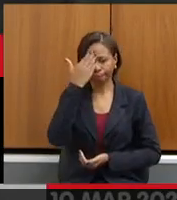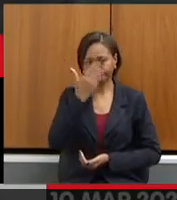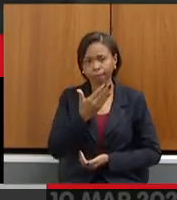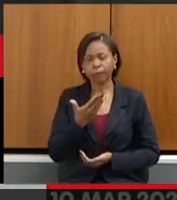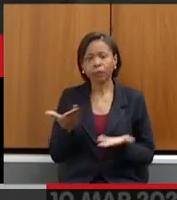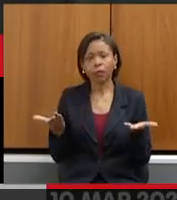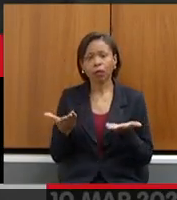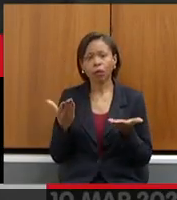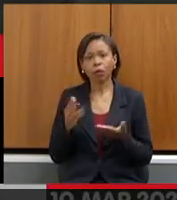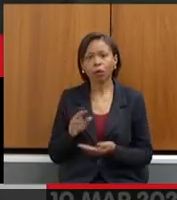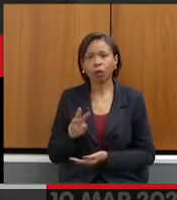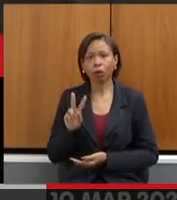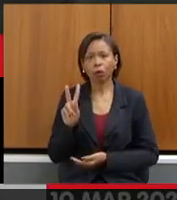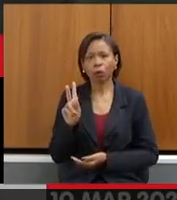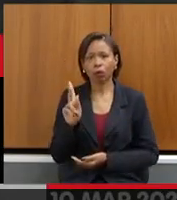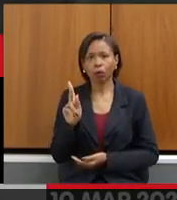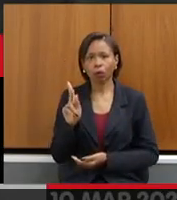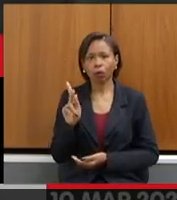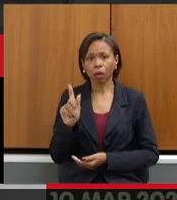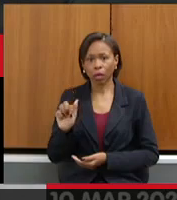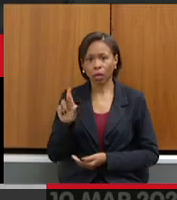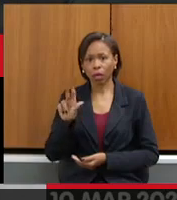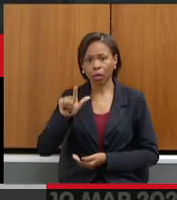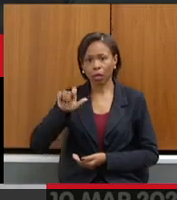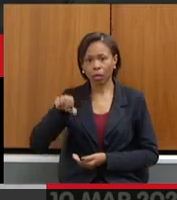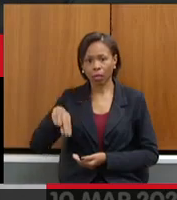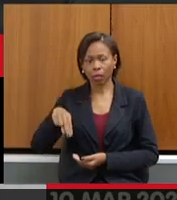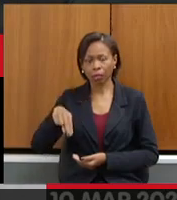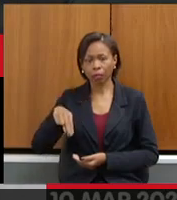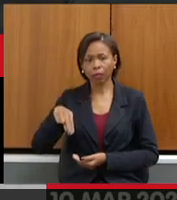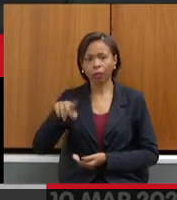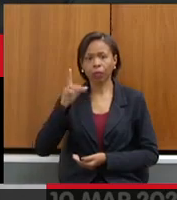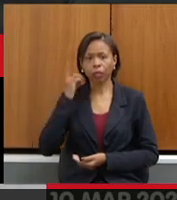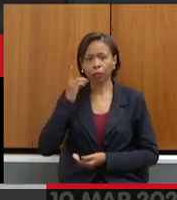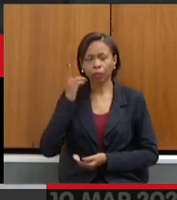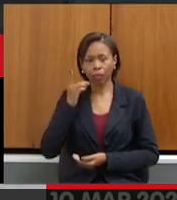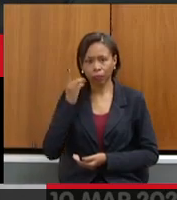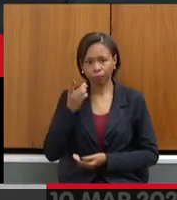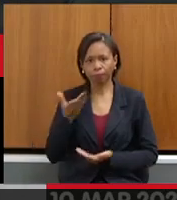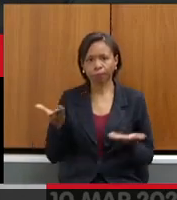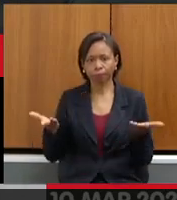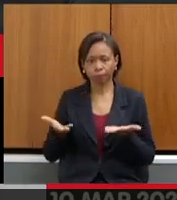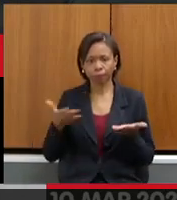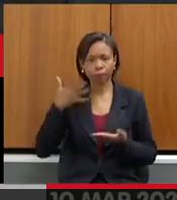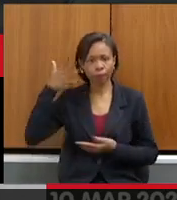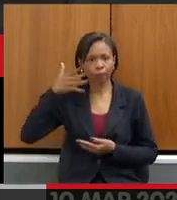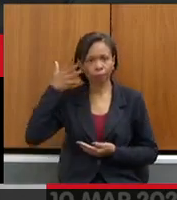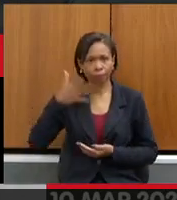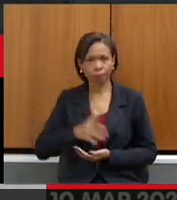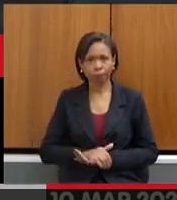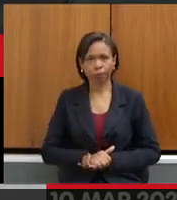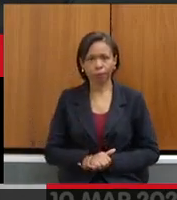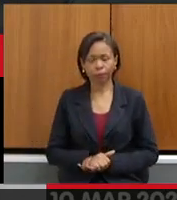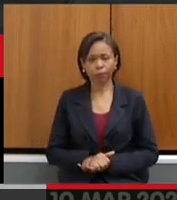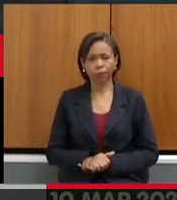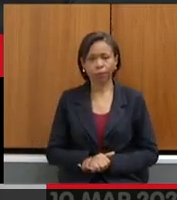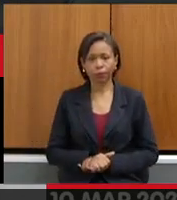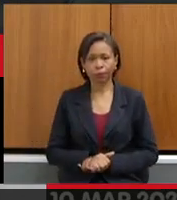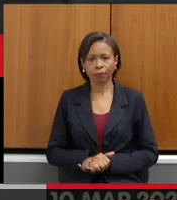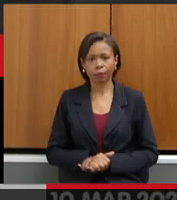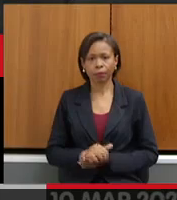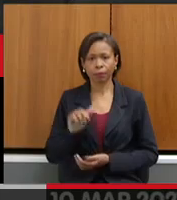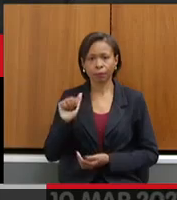palavra Doutora Aline Santiago e em seguida ouviremos o deputado Antonio Carlos Arantes e logo depois do deputado Bruno Anger com a